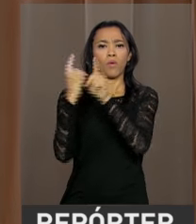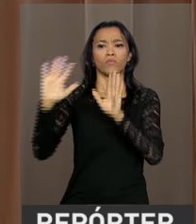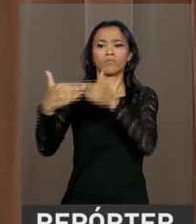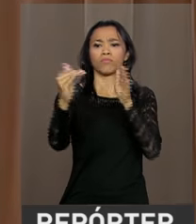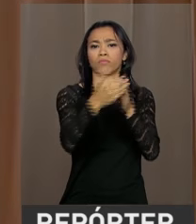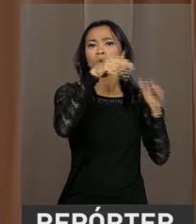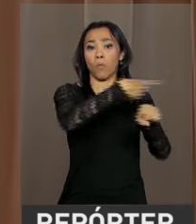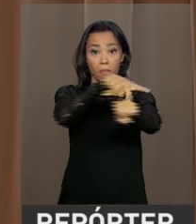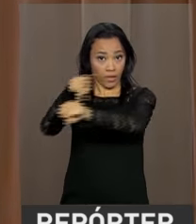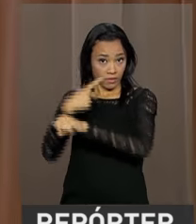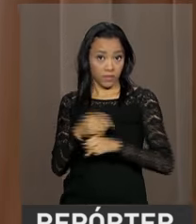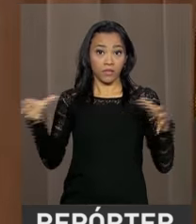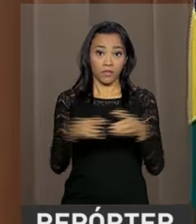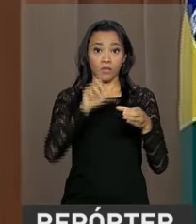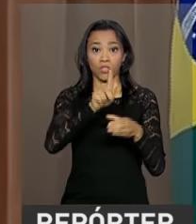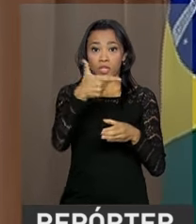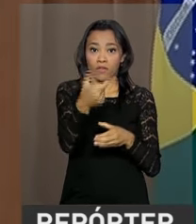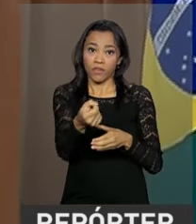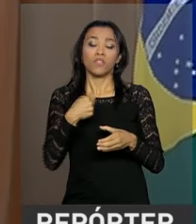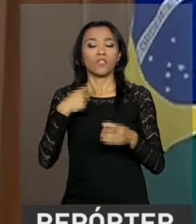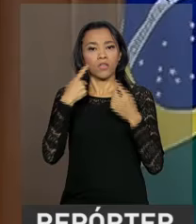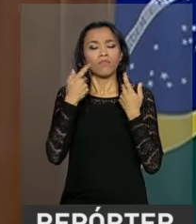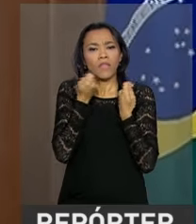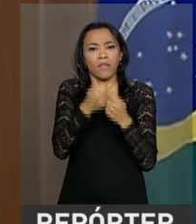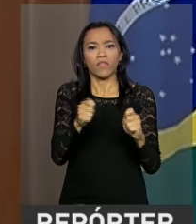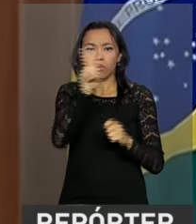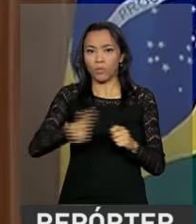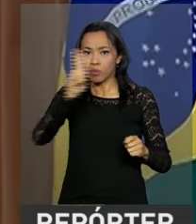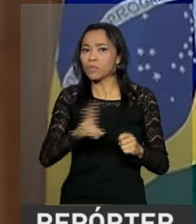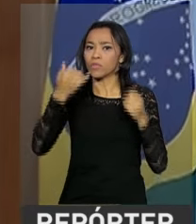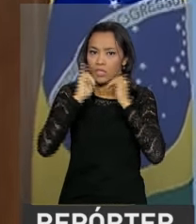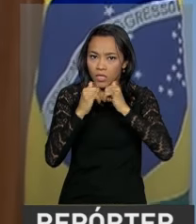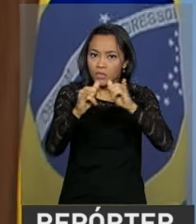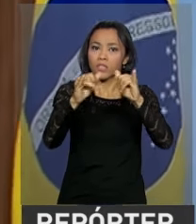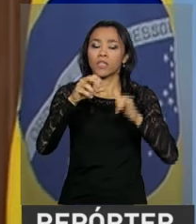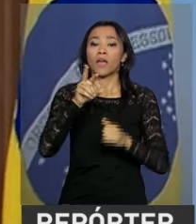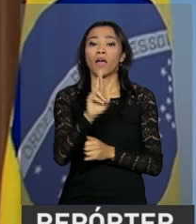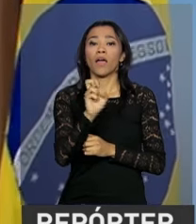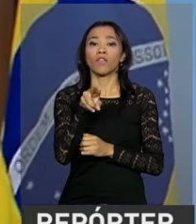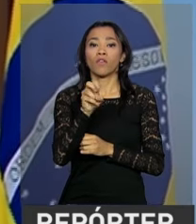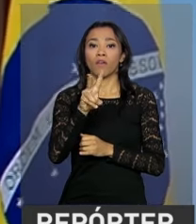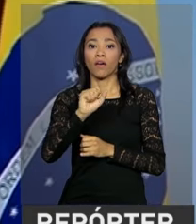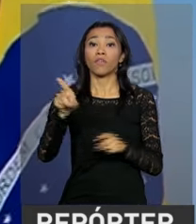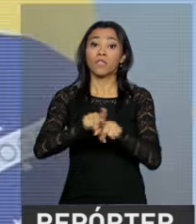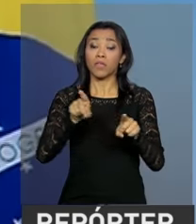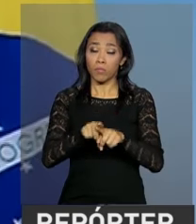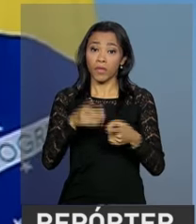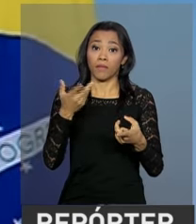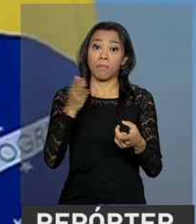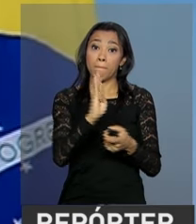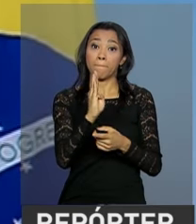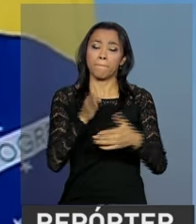do G20 neste domingo, defendeu o uso de energias renováveis e a redução de barreiras no comércio internacional.